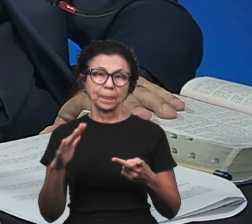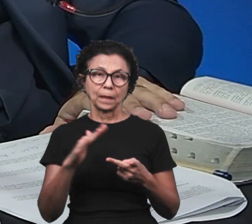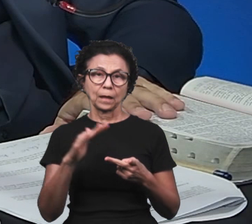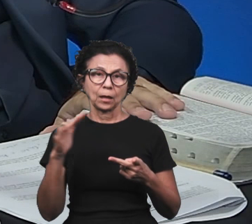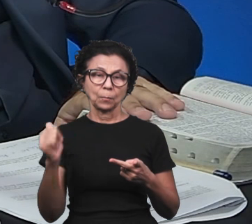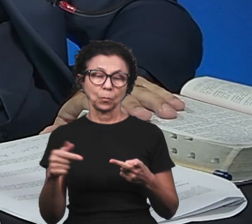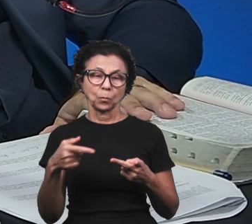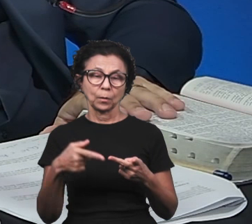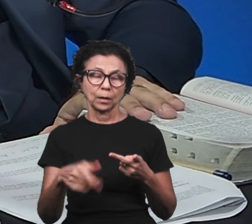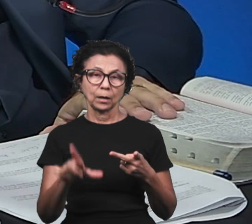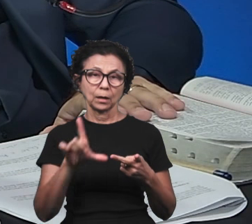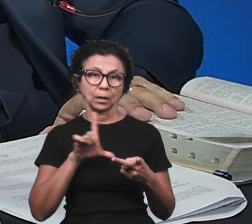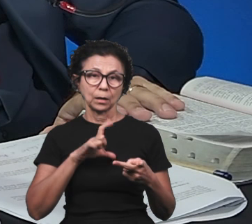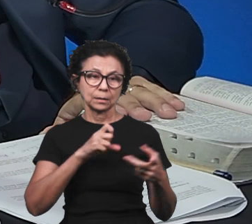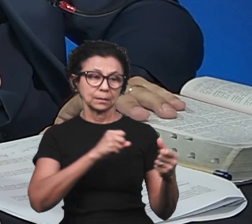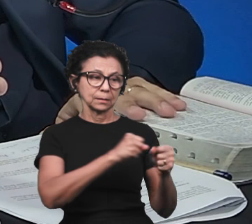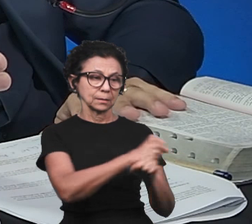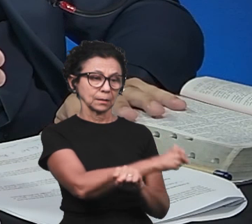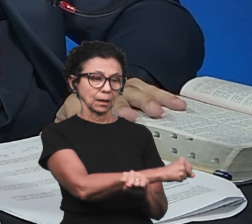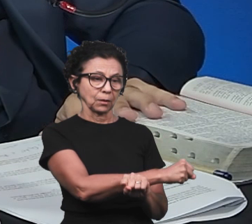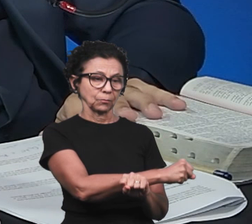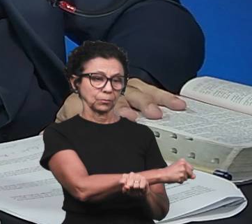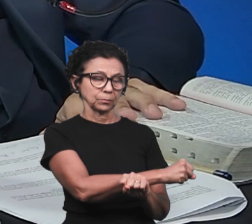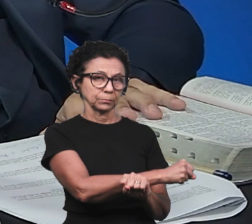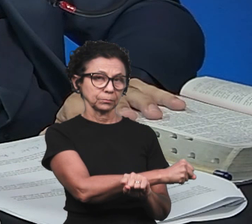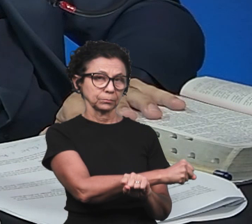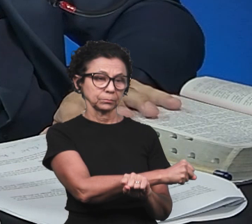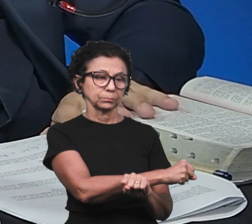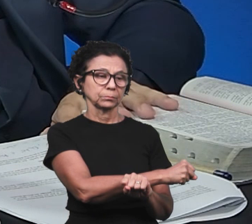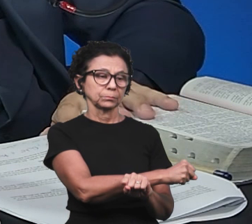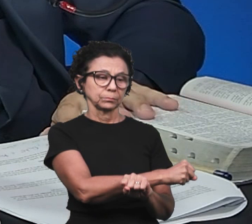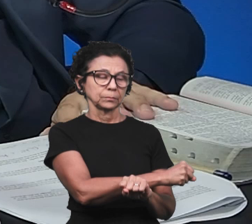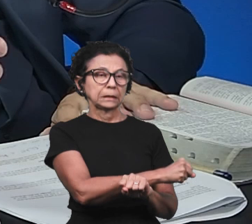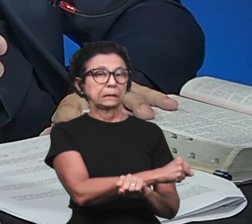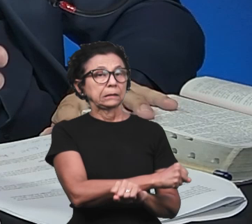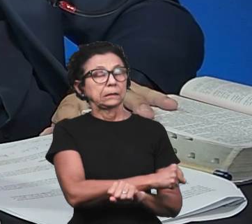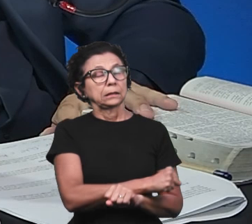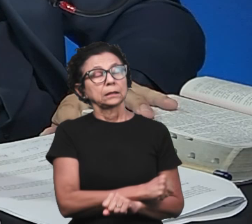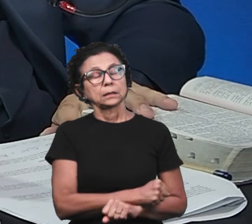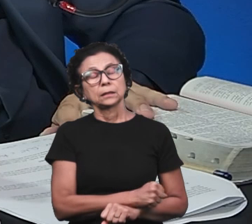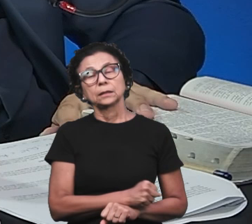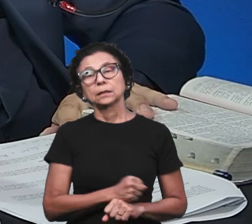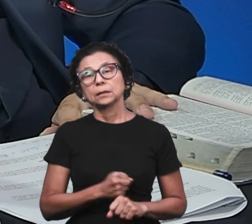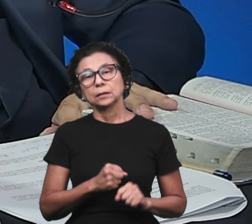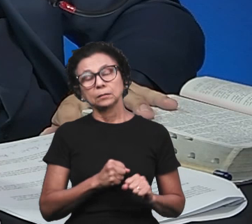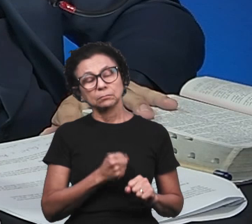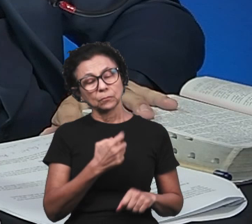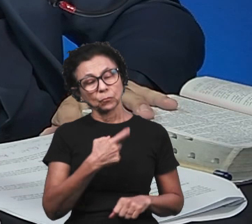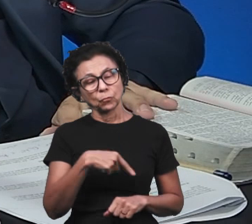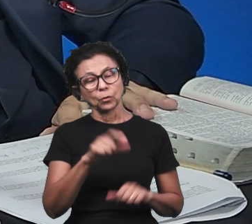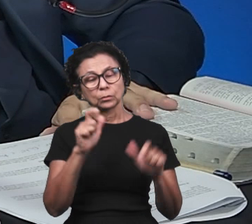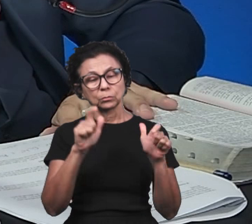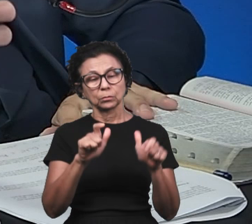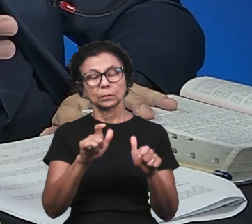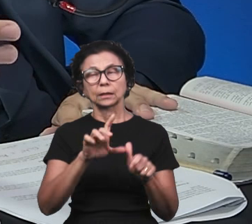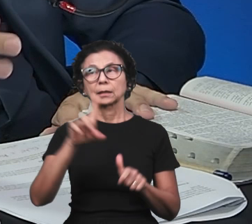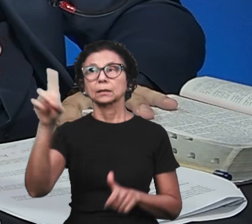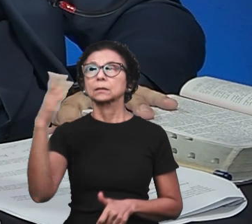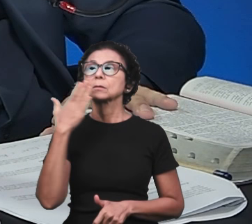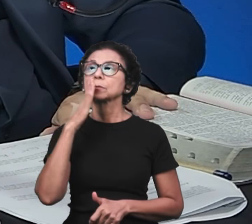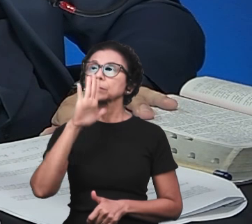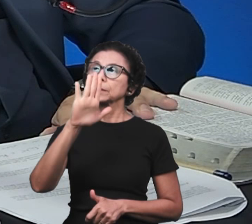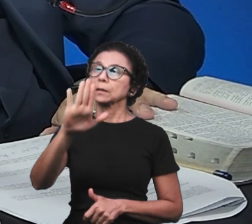na jornada para a terra prometida. Esse chamado é o nosso chamado. É o chamado de deixar o